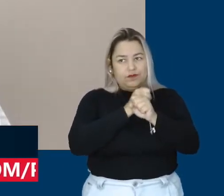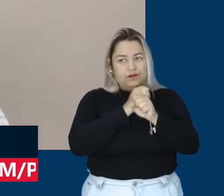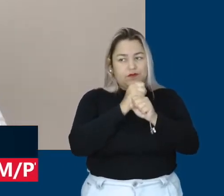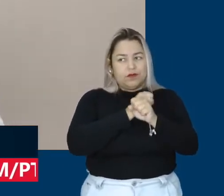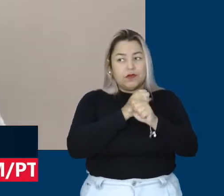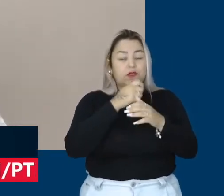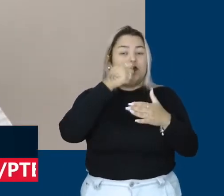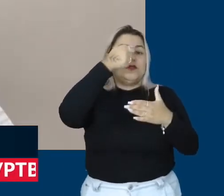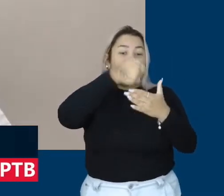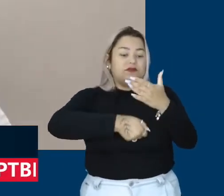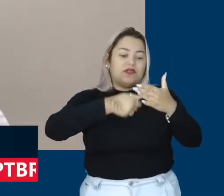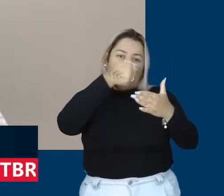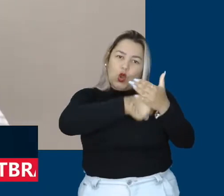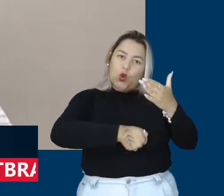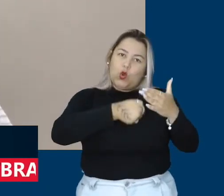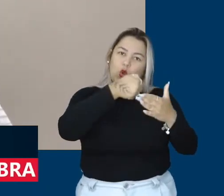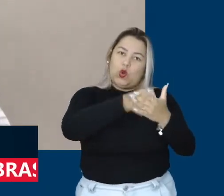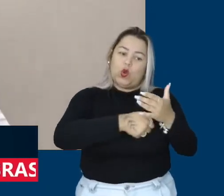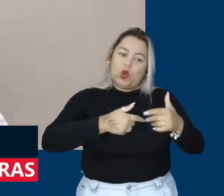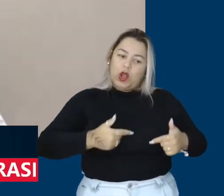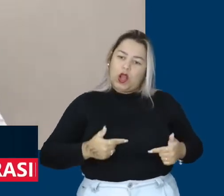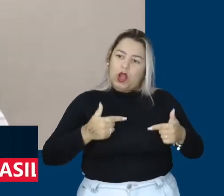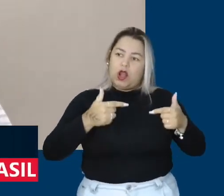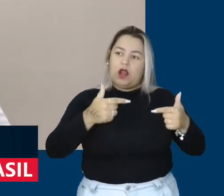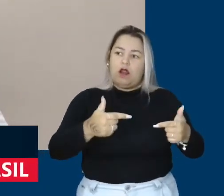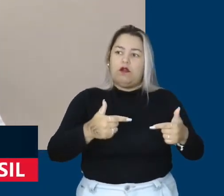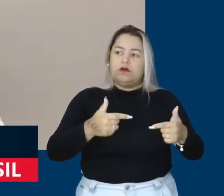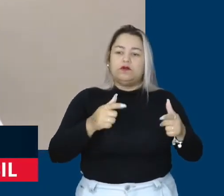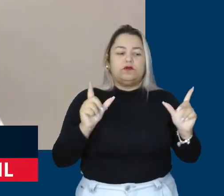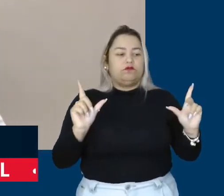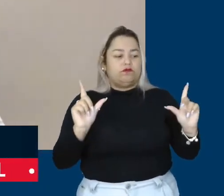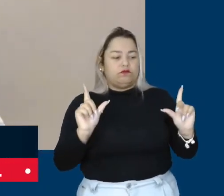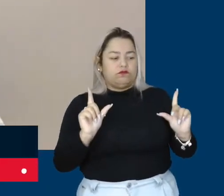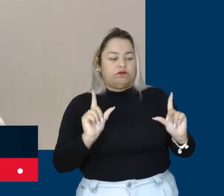peleja. E em termos históricos, é um tempo muito curto, né?